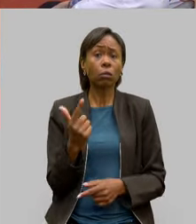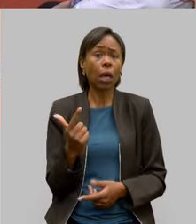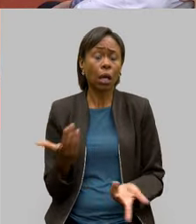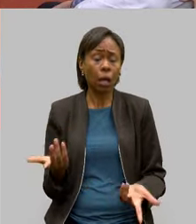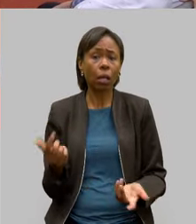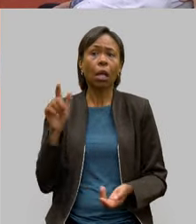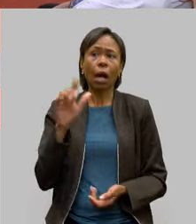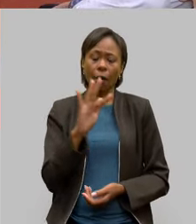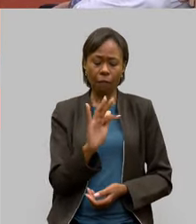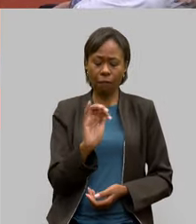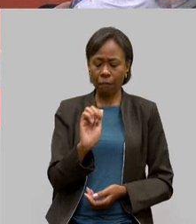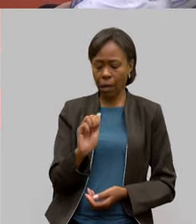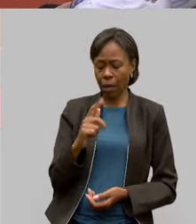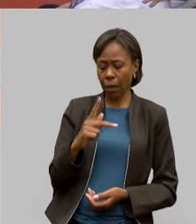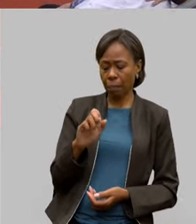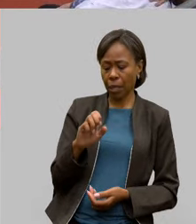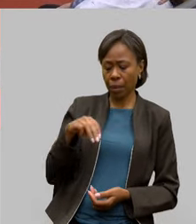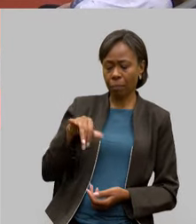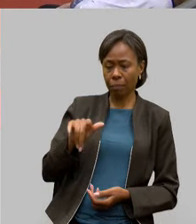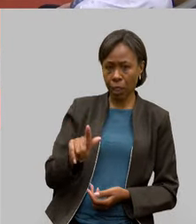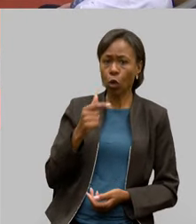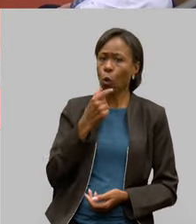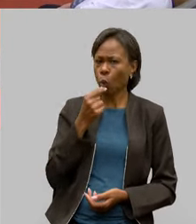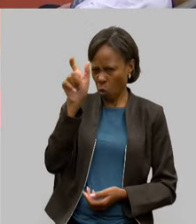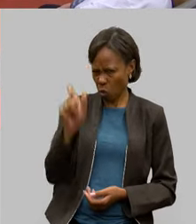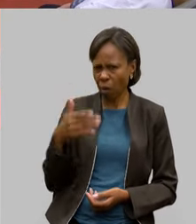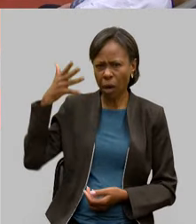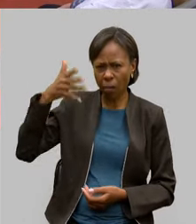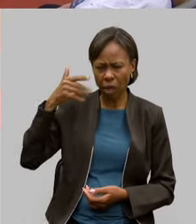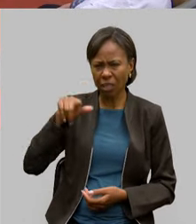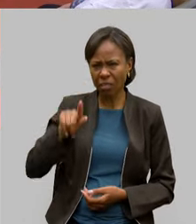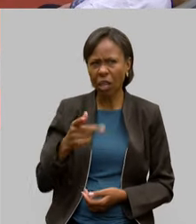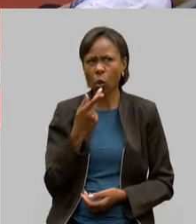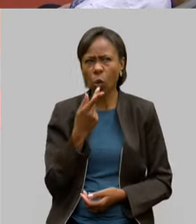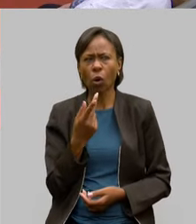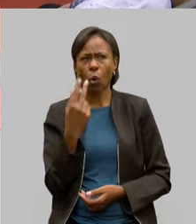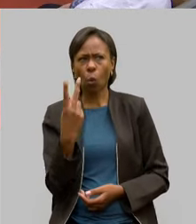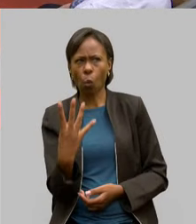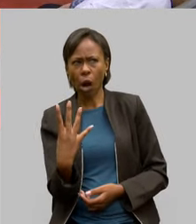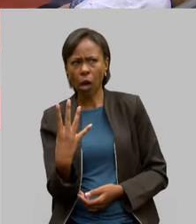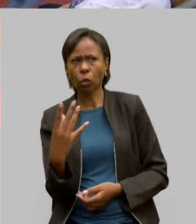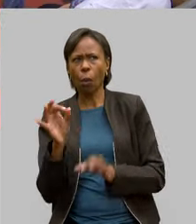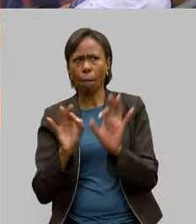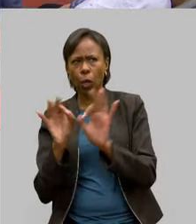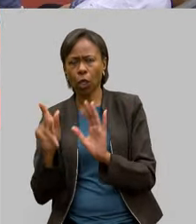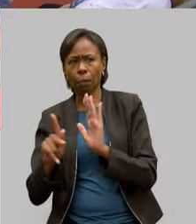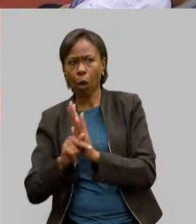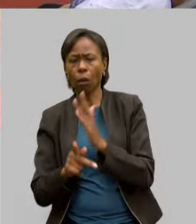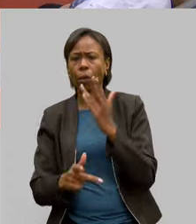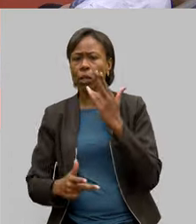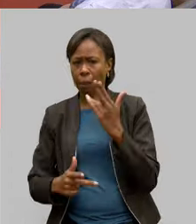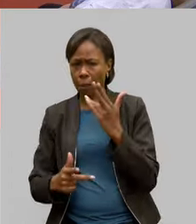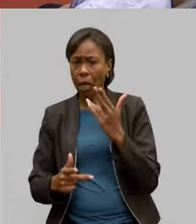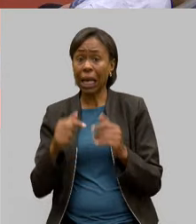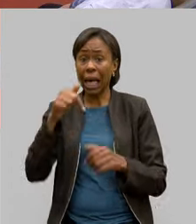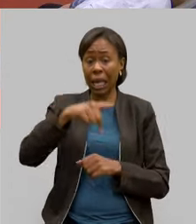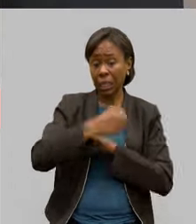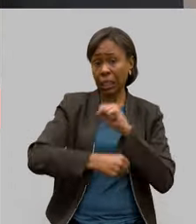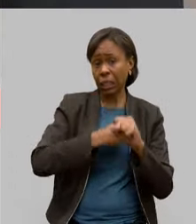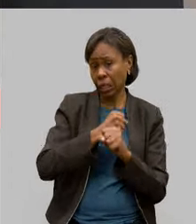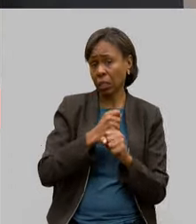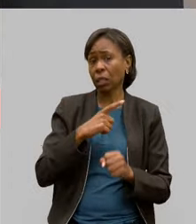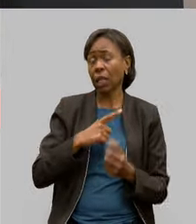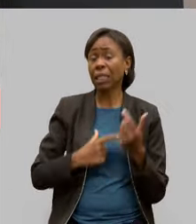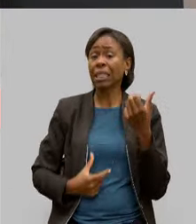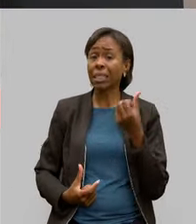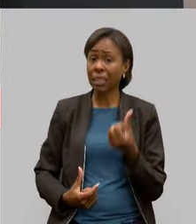fapemig ele falou ah eh só tinham S avaliados quatro projetos de cannabis e esse ano seis mas só o